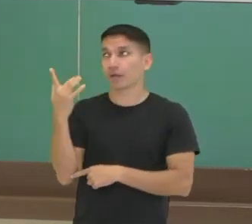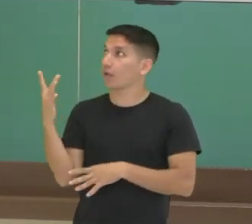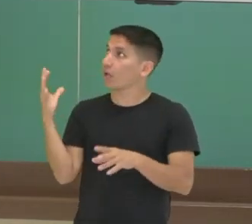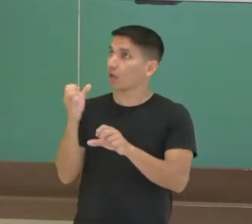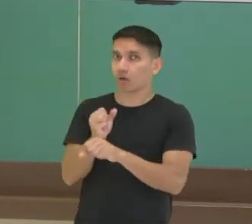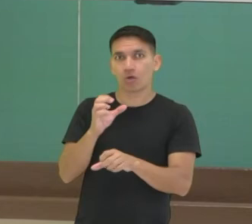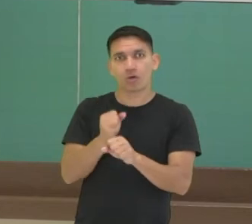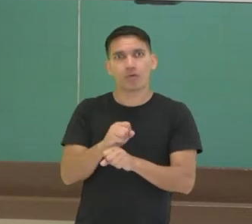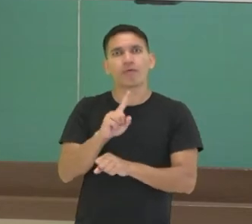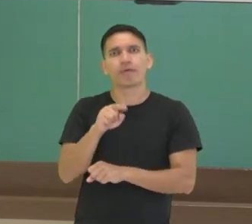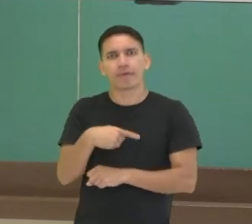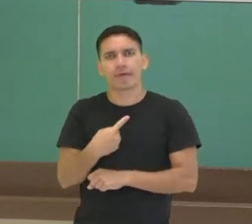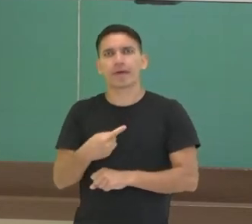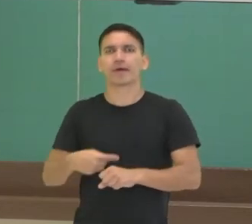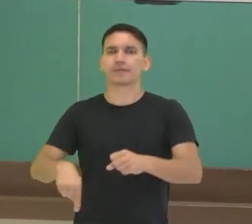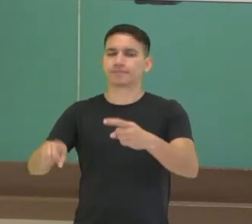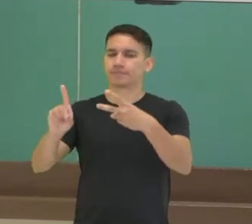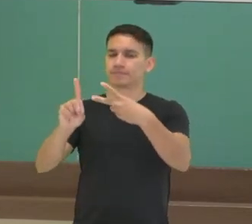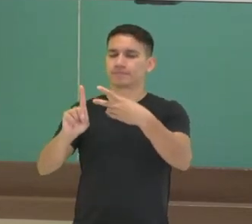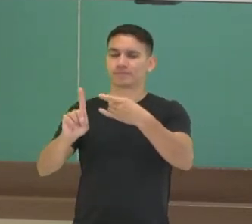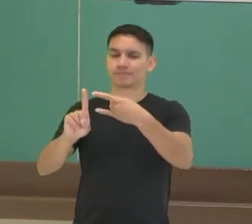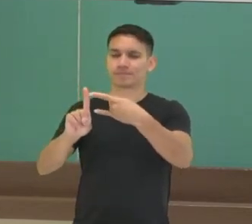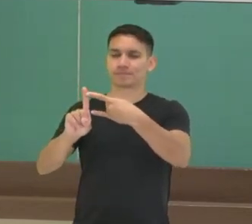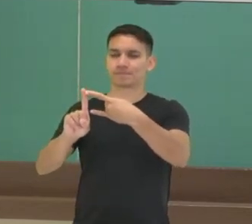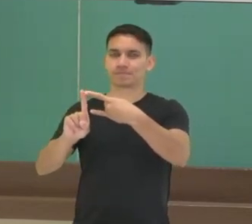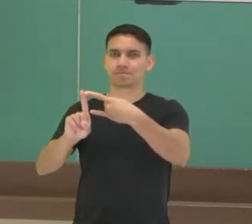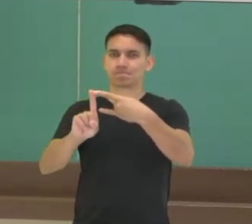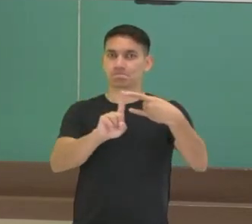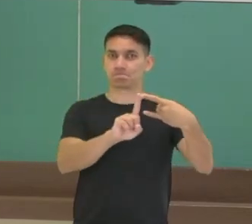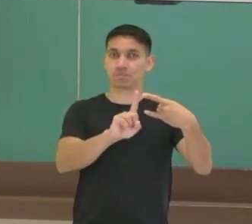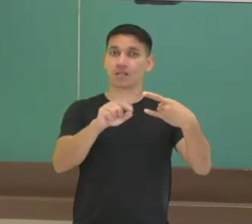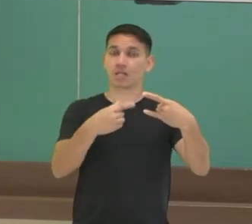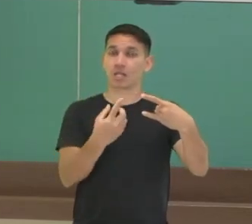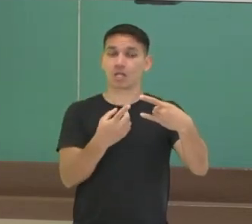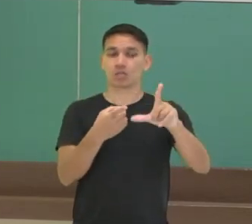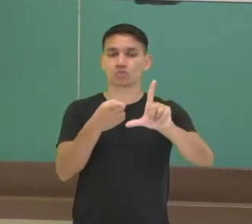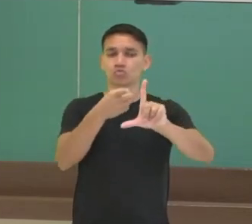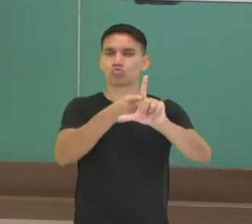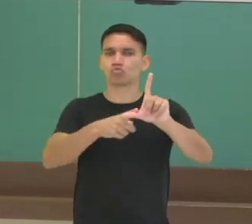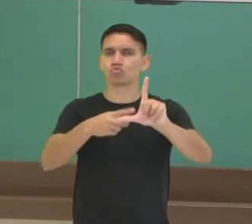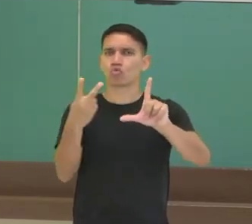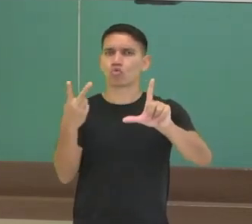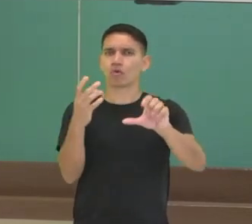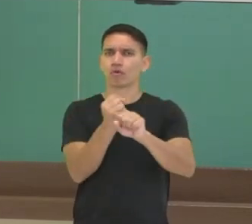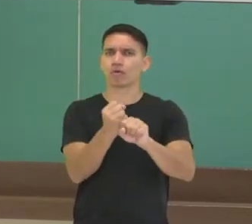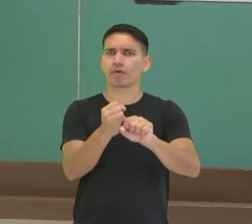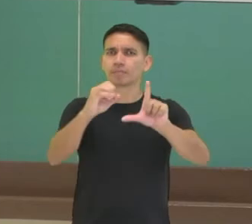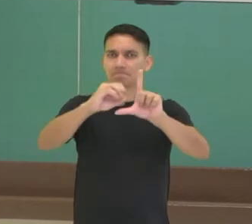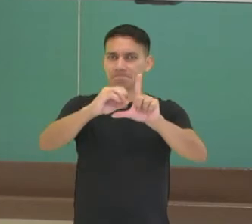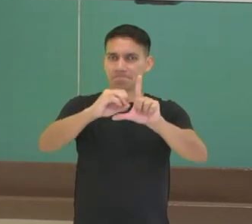ele tem dois ângulos retos. Beleza? O que mais?